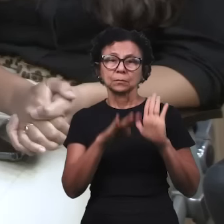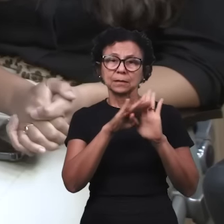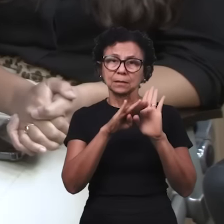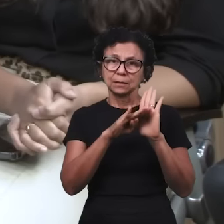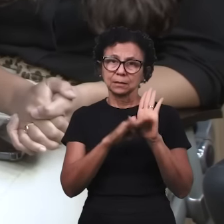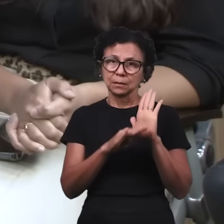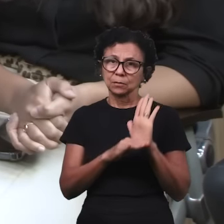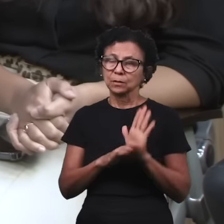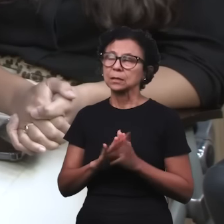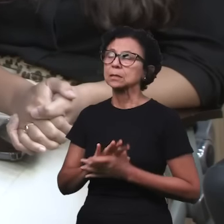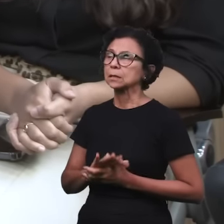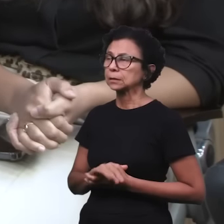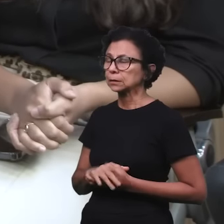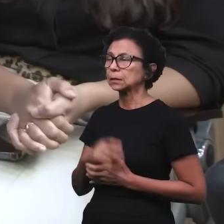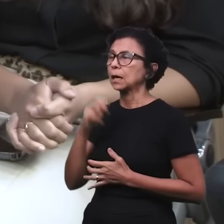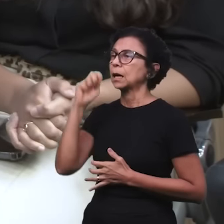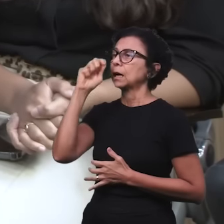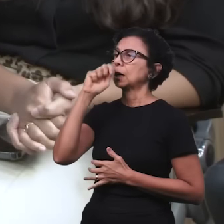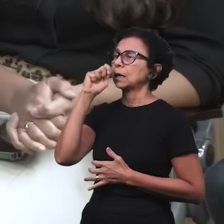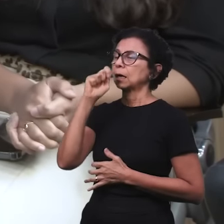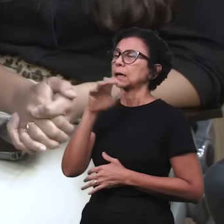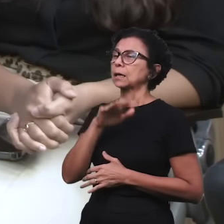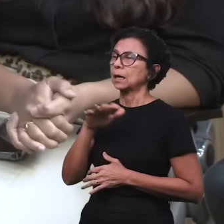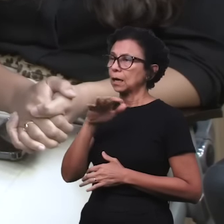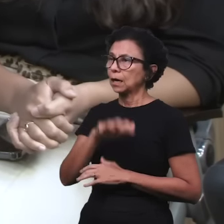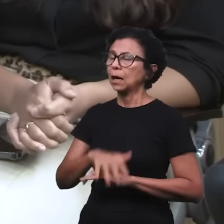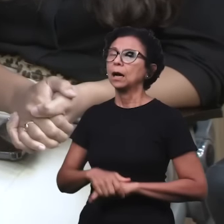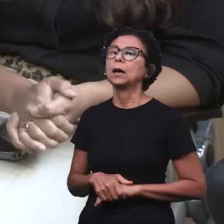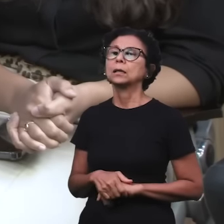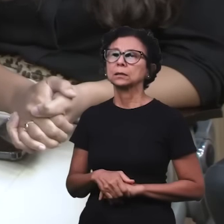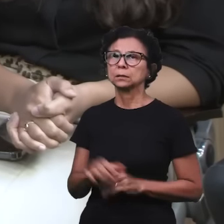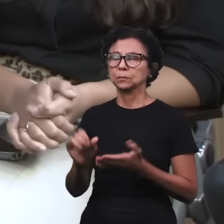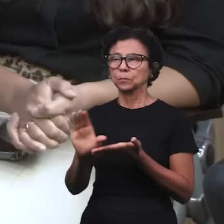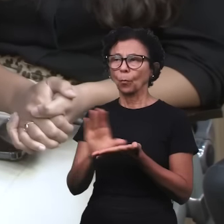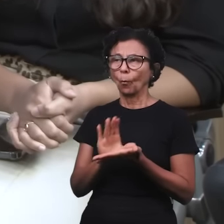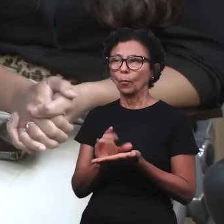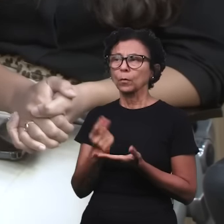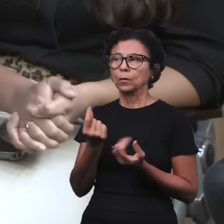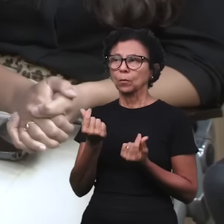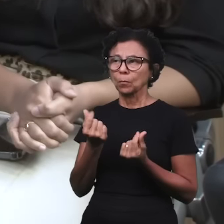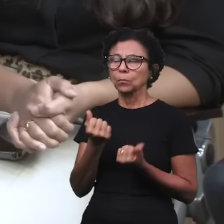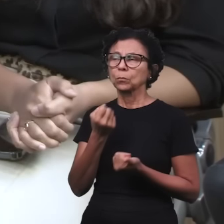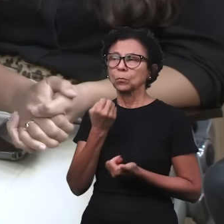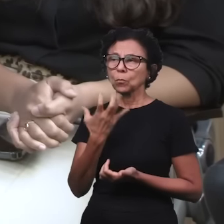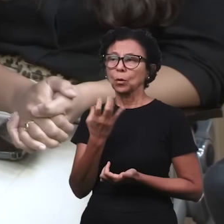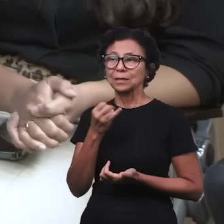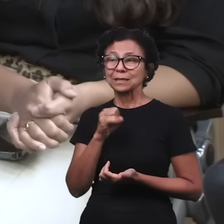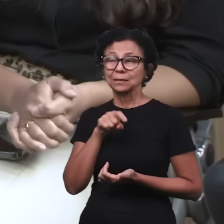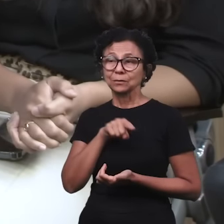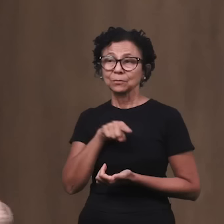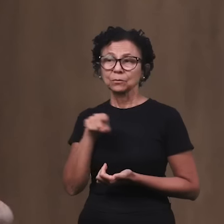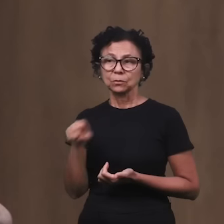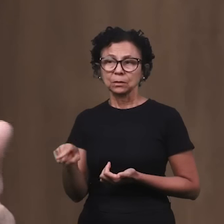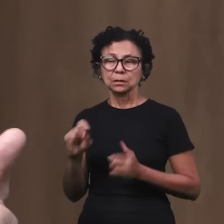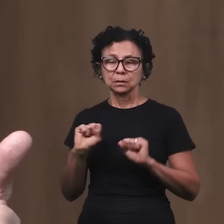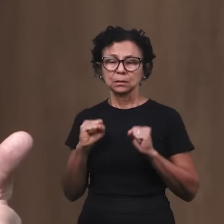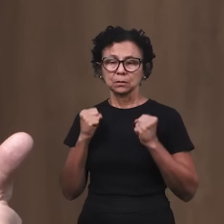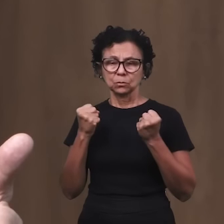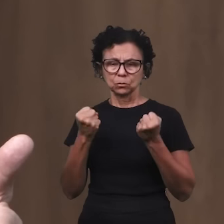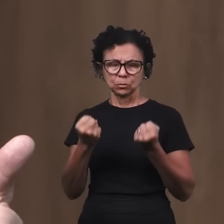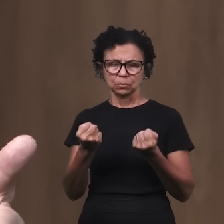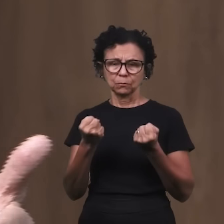bem promissora, ela pode ter um retorno muito satisfatório desde que você se dedique